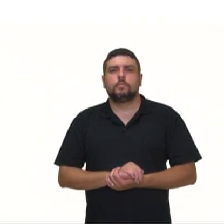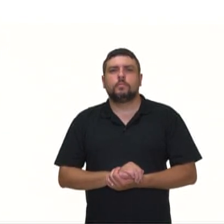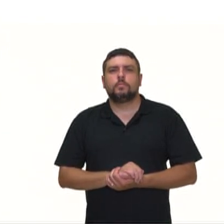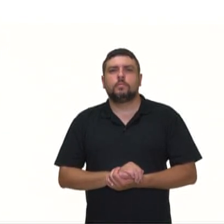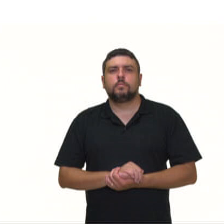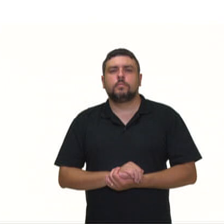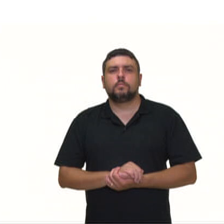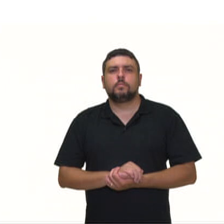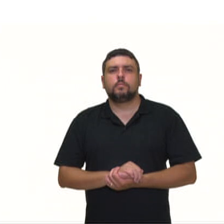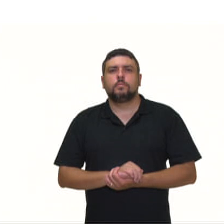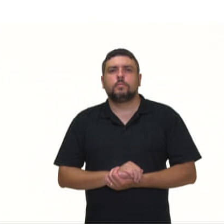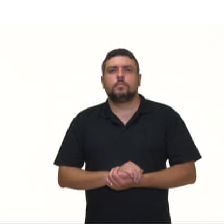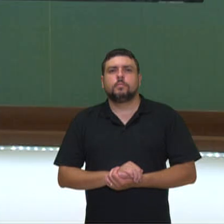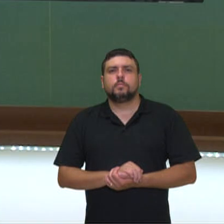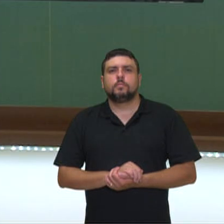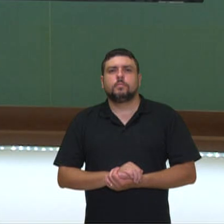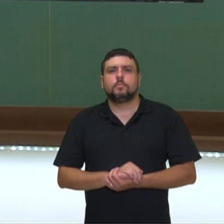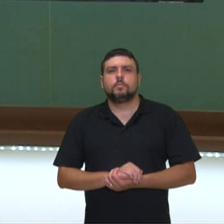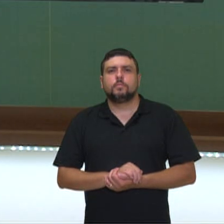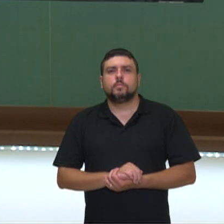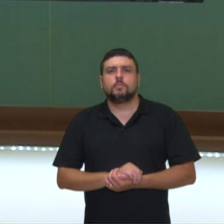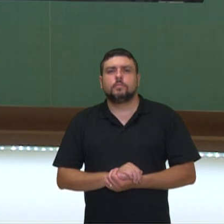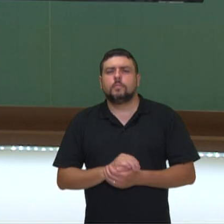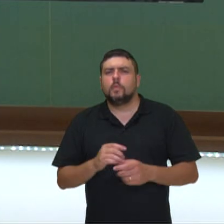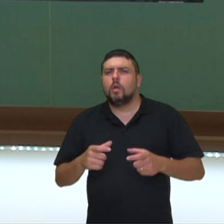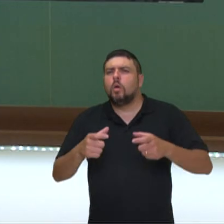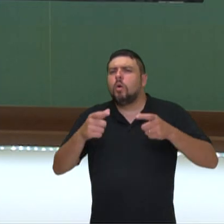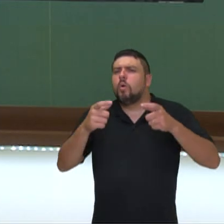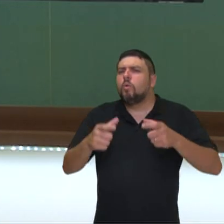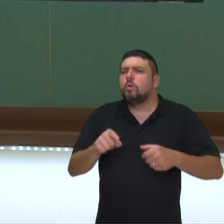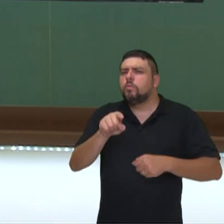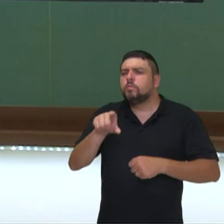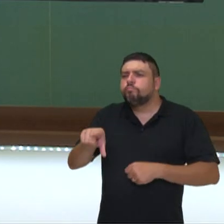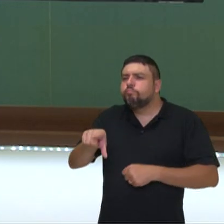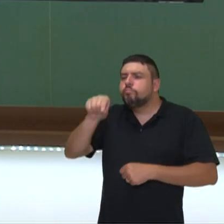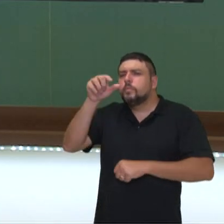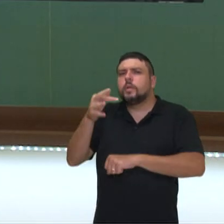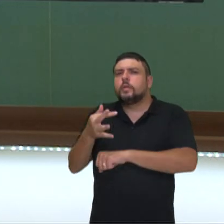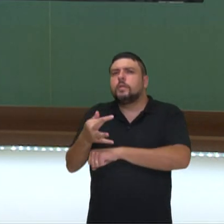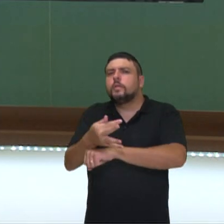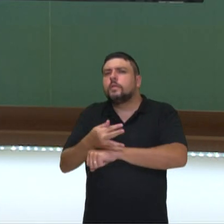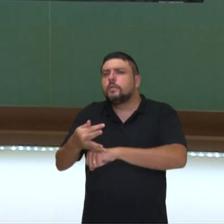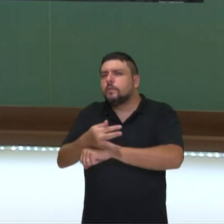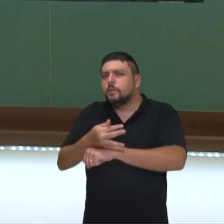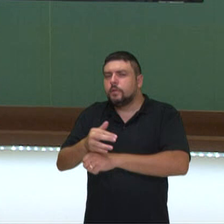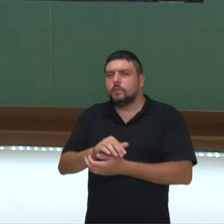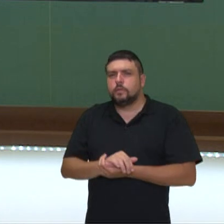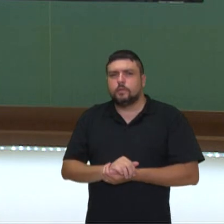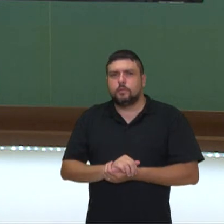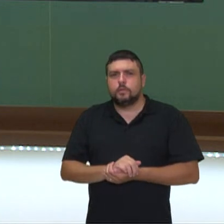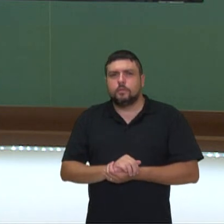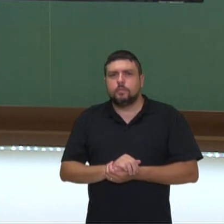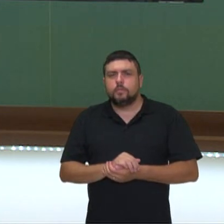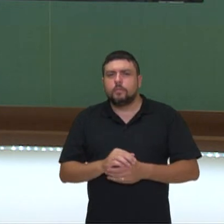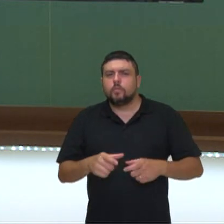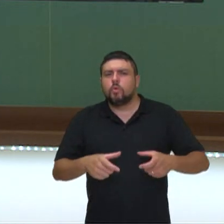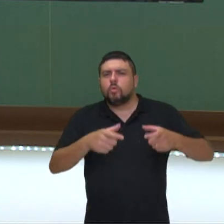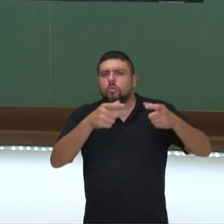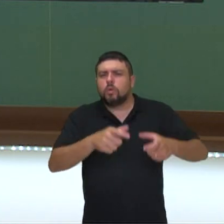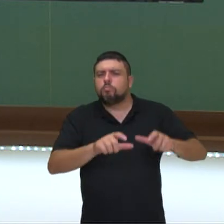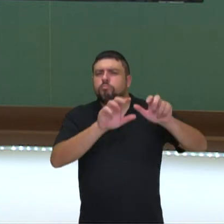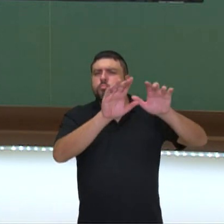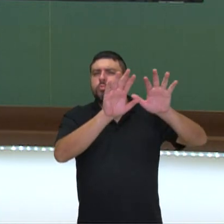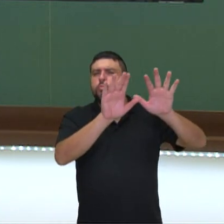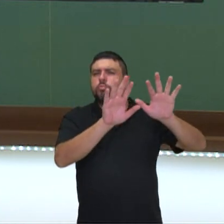the beach? Aonde que você preferiria passar as suas férias? Num lugar que esteja nevando